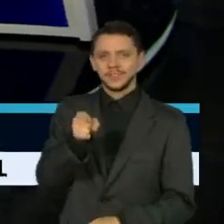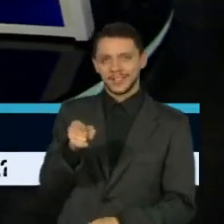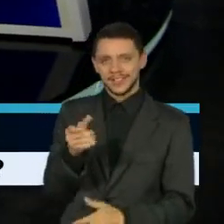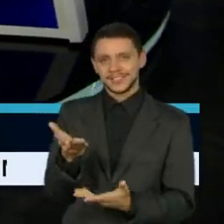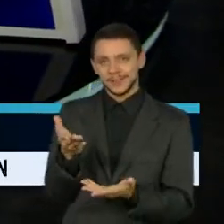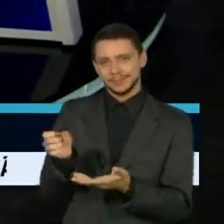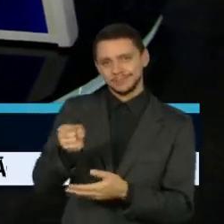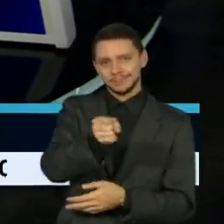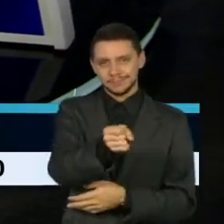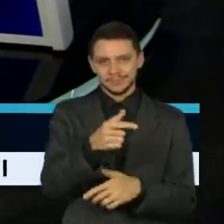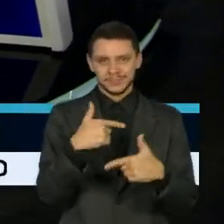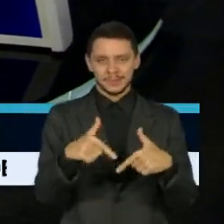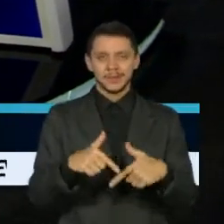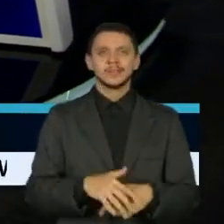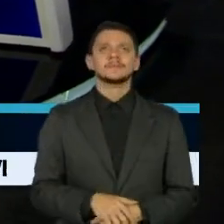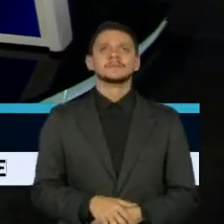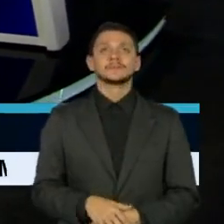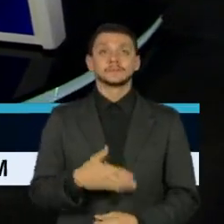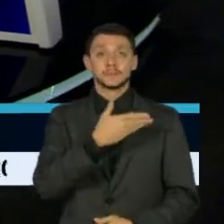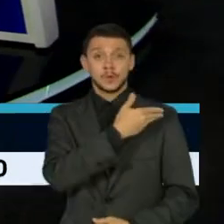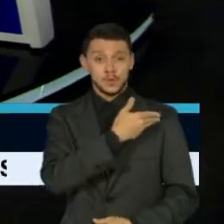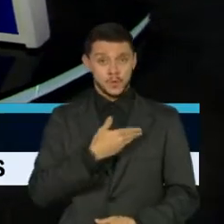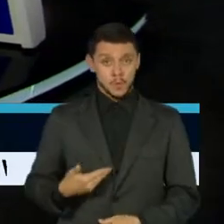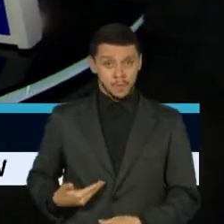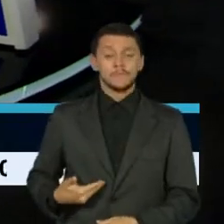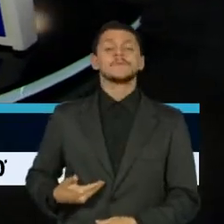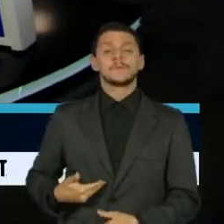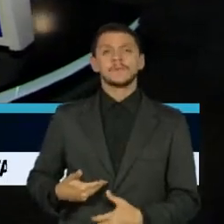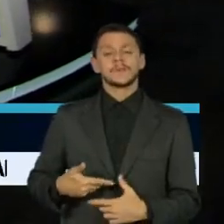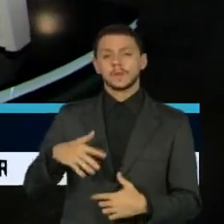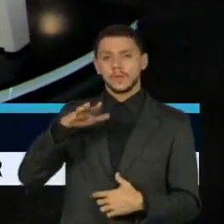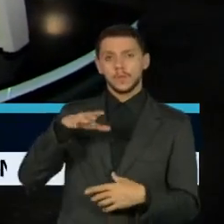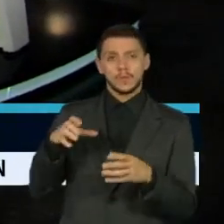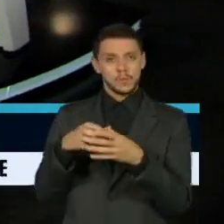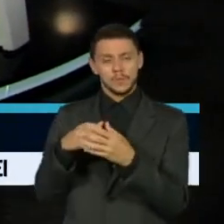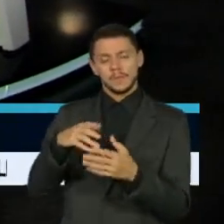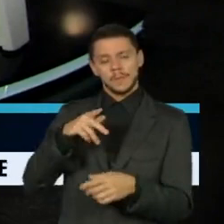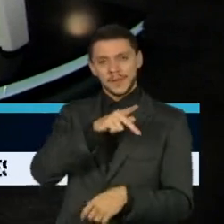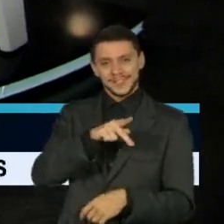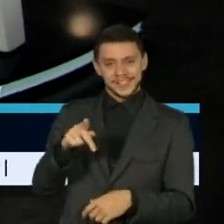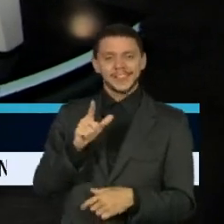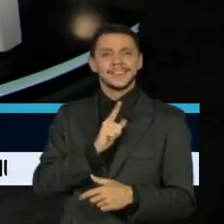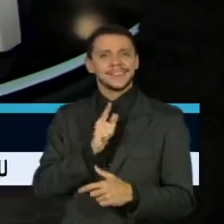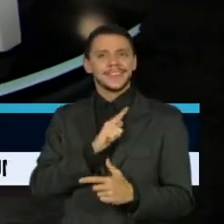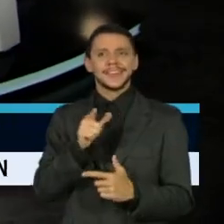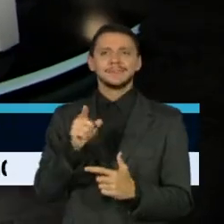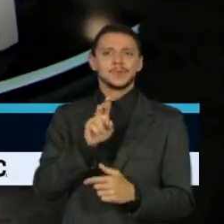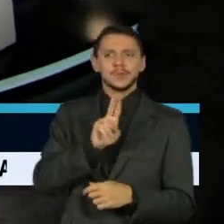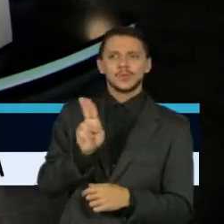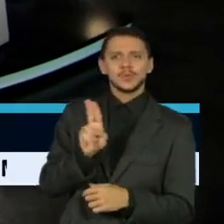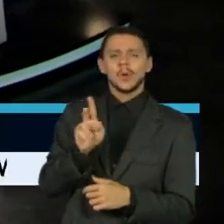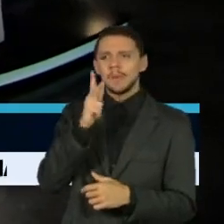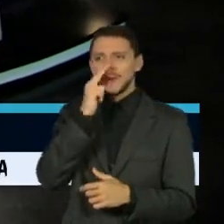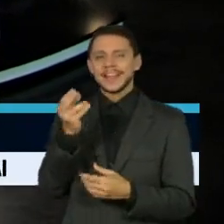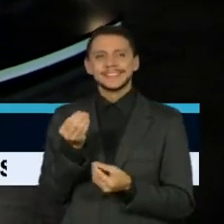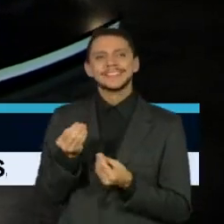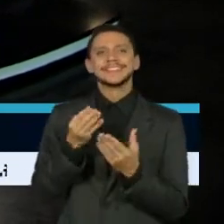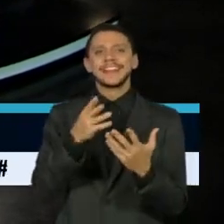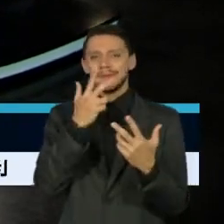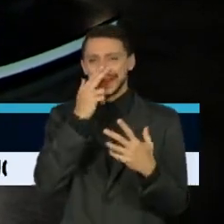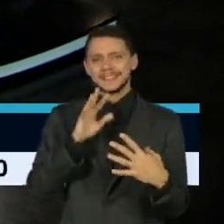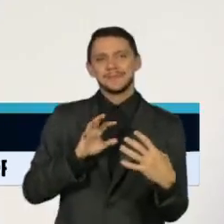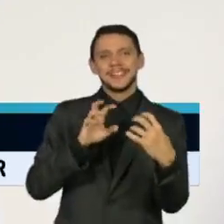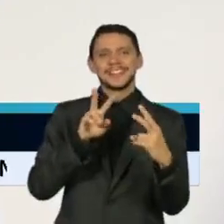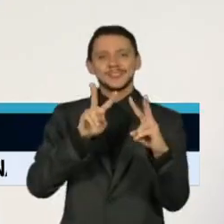o que o governo ganha ao escolher nomes que causam ruídos nomes que alimentam a briga com a saúde Pondé